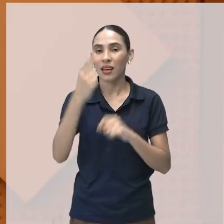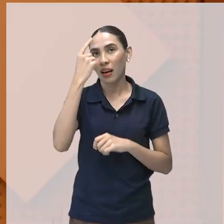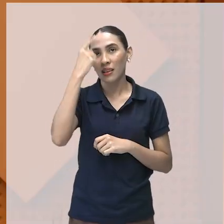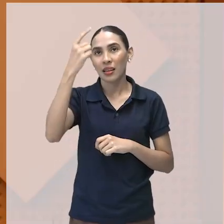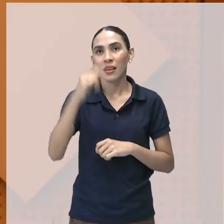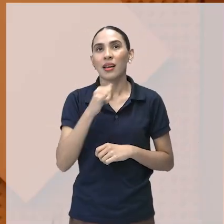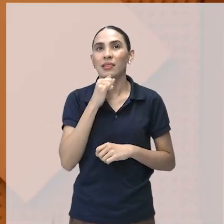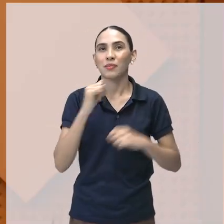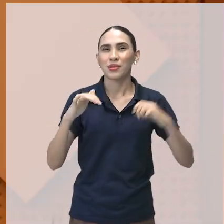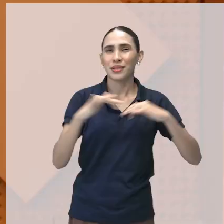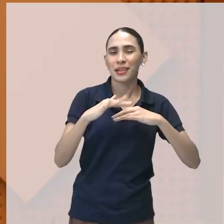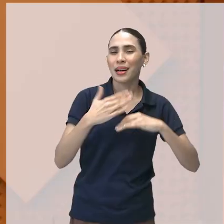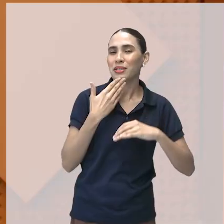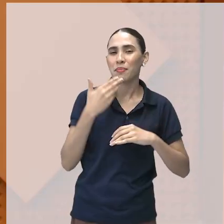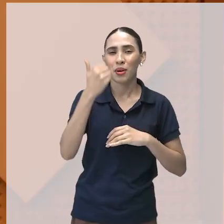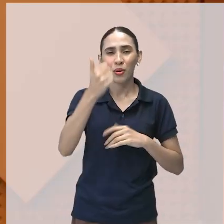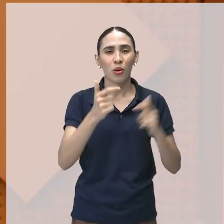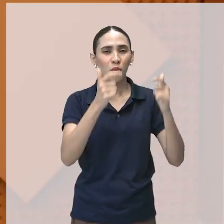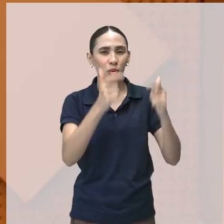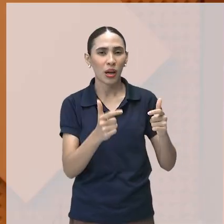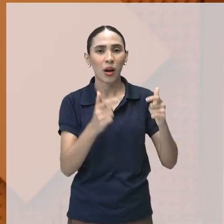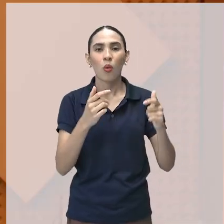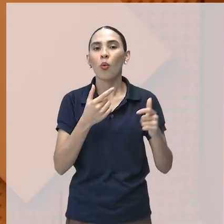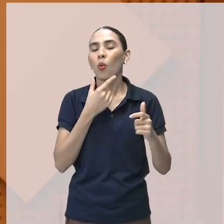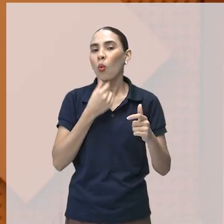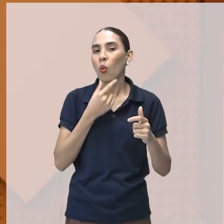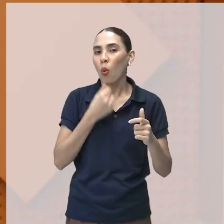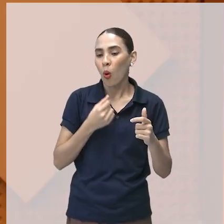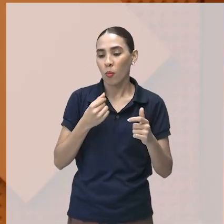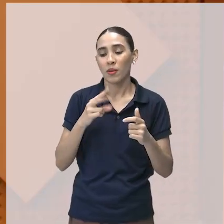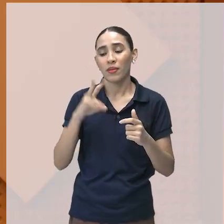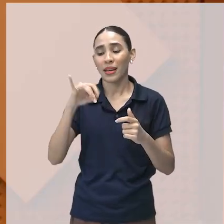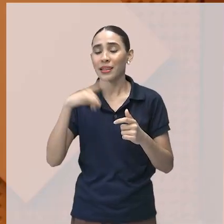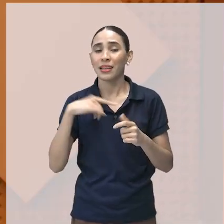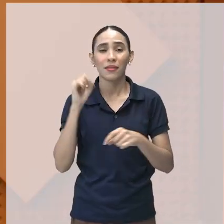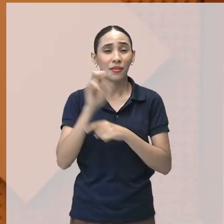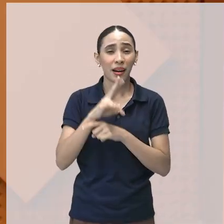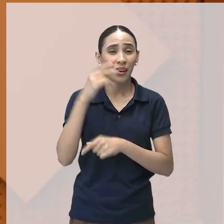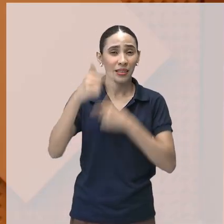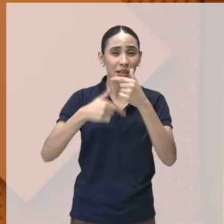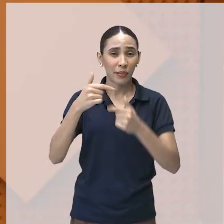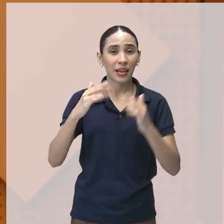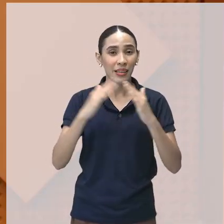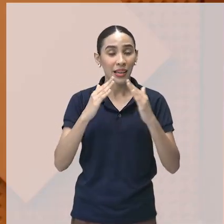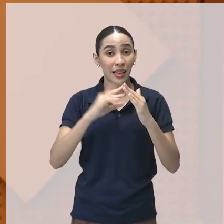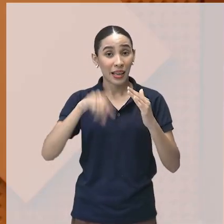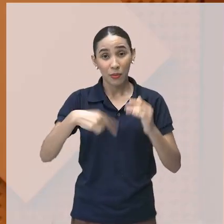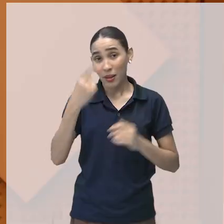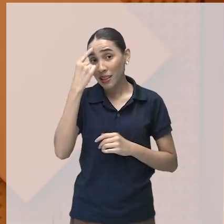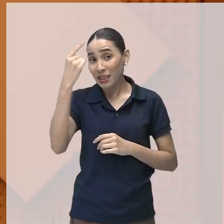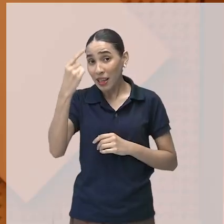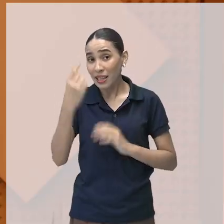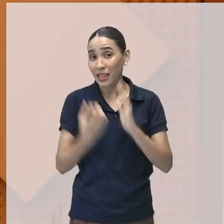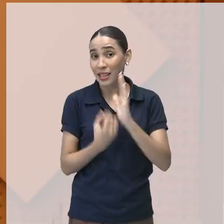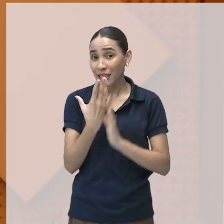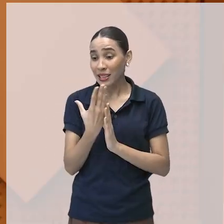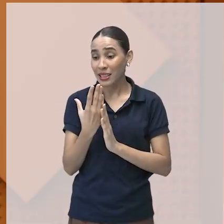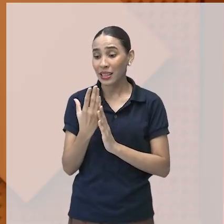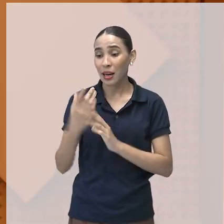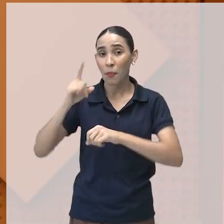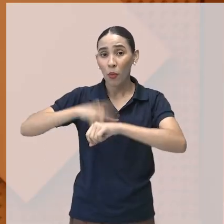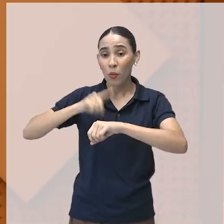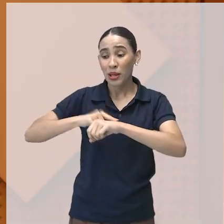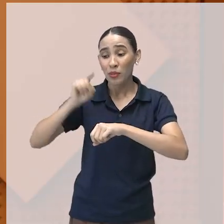de que a cidade é um lugar melhor, onde o homem do campo vai ter emprego, vai ter acesso à moradia, é uma ideia que se cria enquanto está no campo,